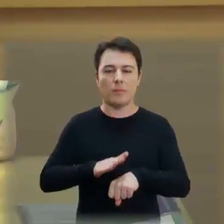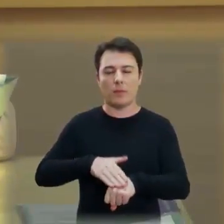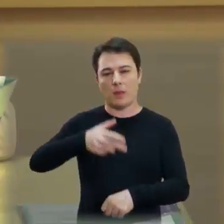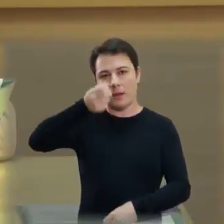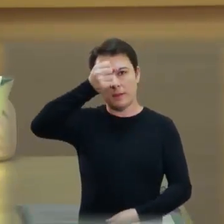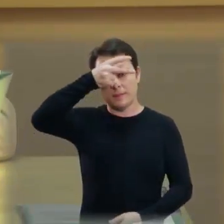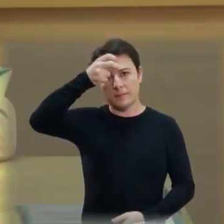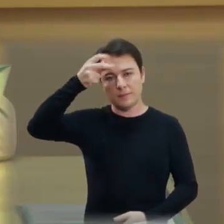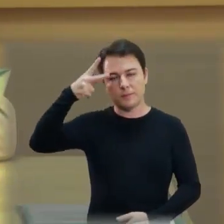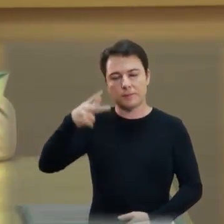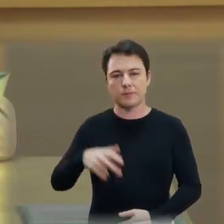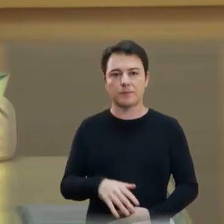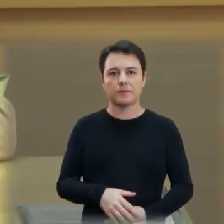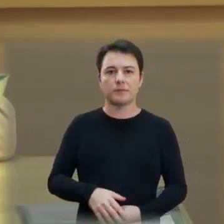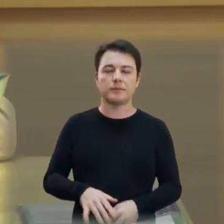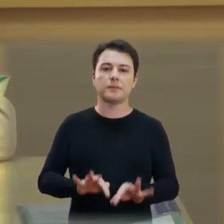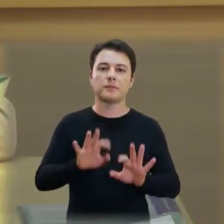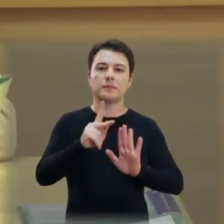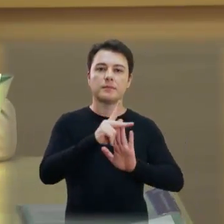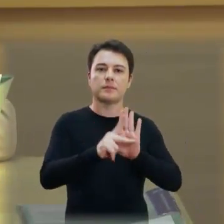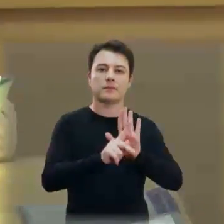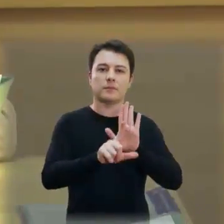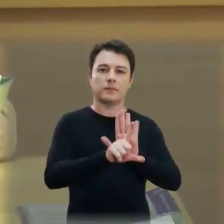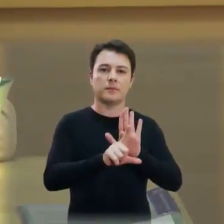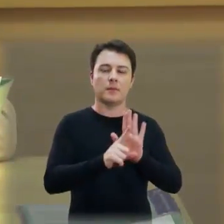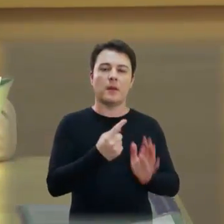do município de Araraquara, projeto de lei